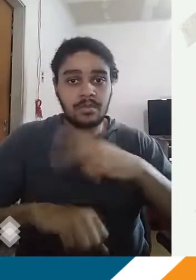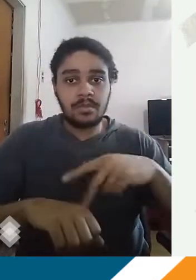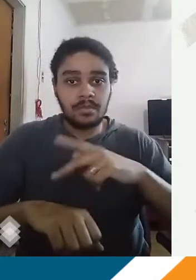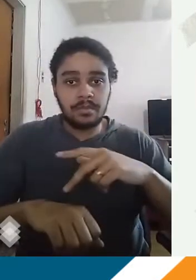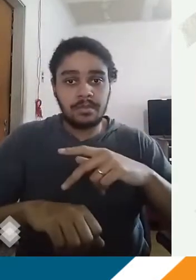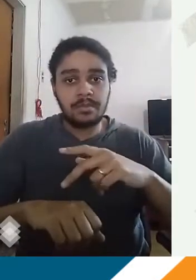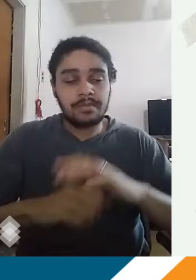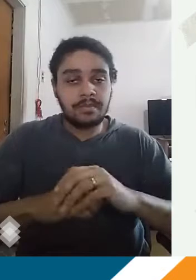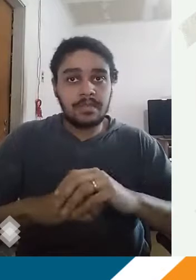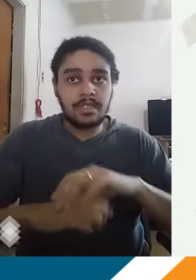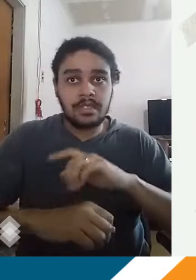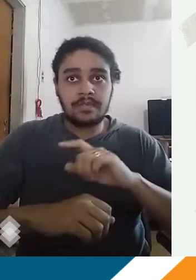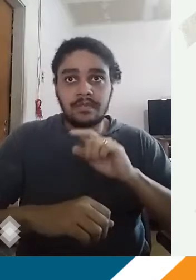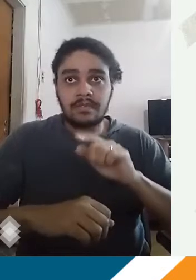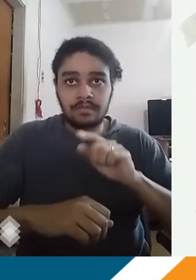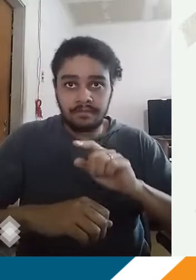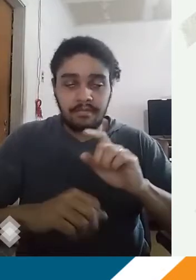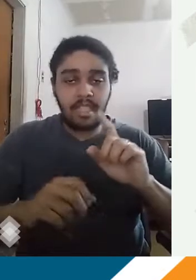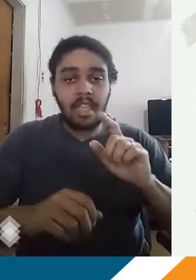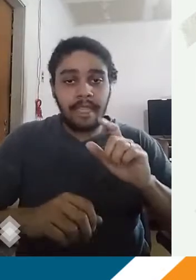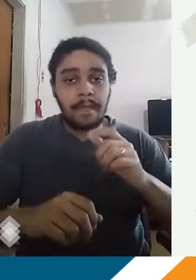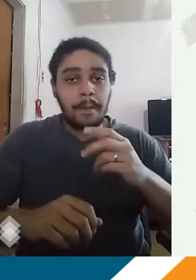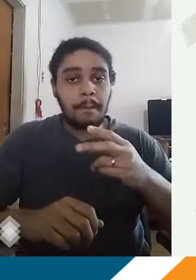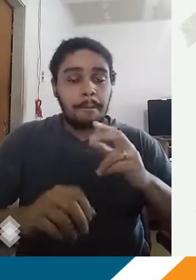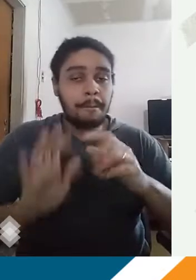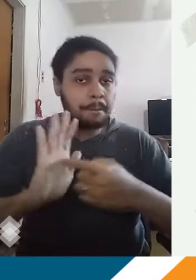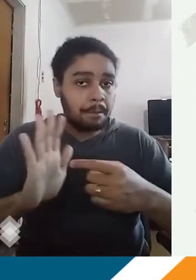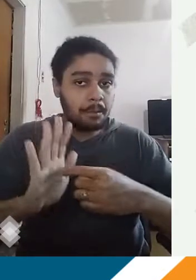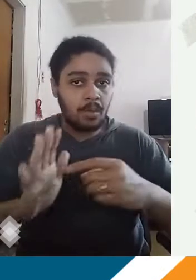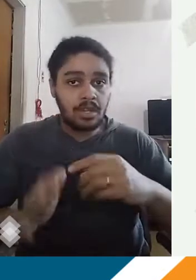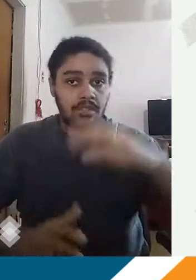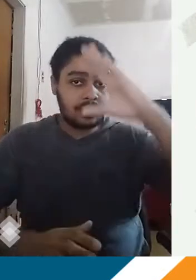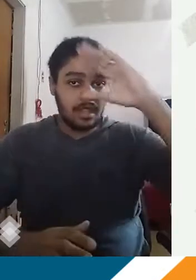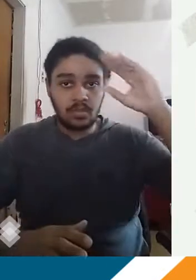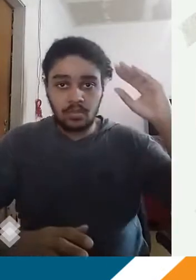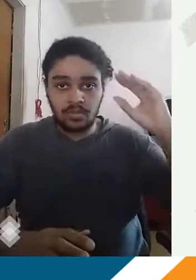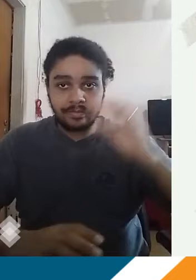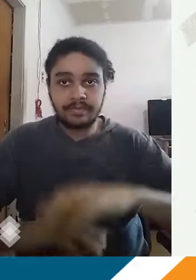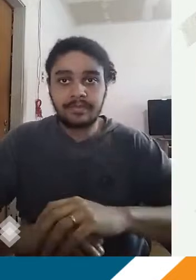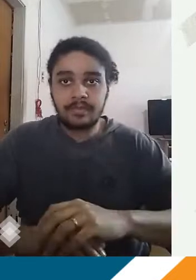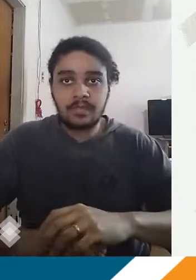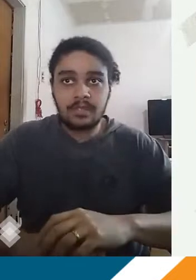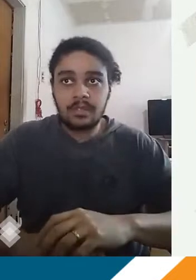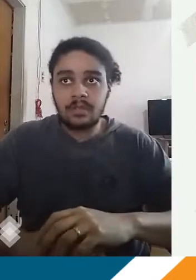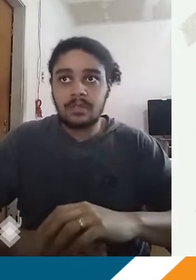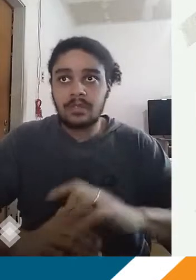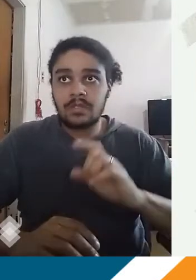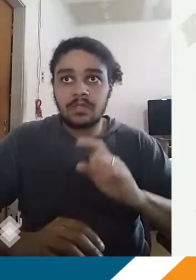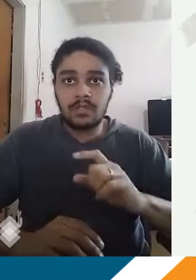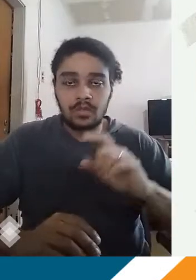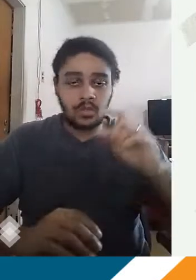pirâmide adulta. Apresenta base larga, mas com tendência à diminuição, visto que há propensão a uma redução da taxa de